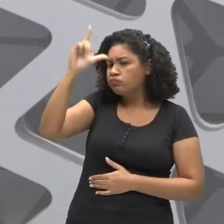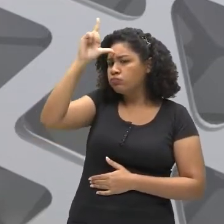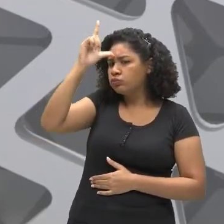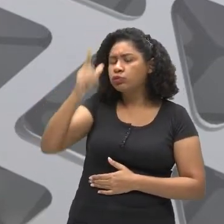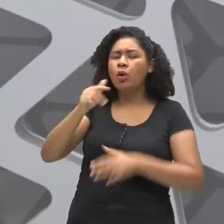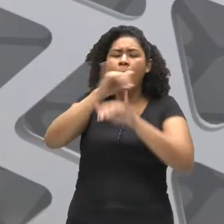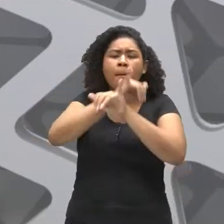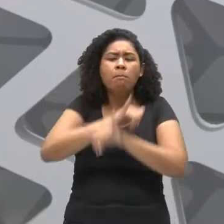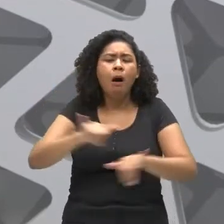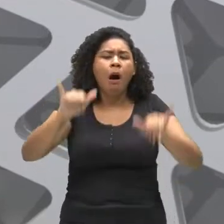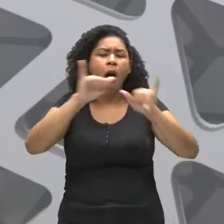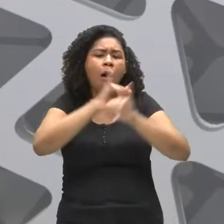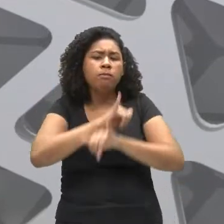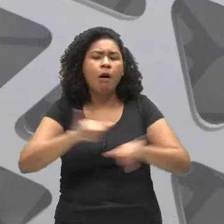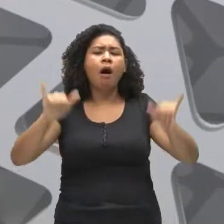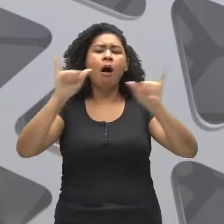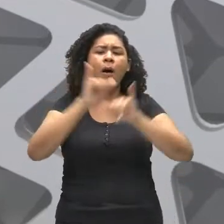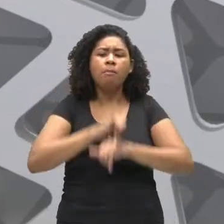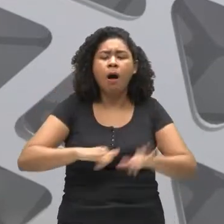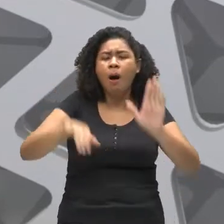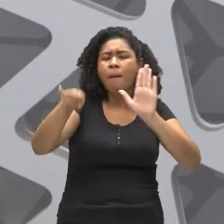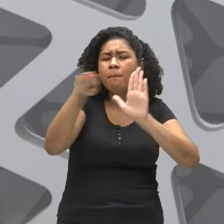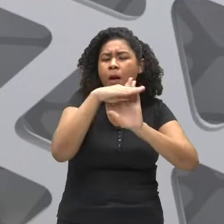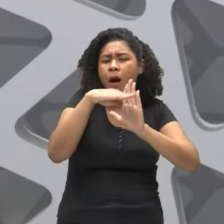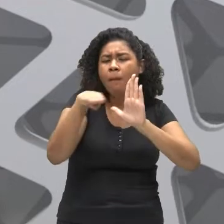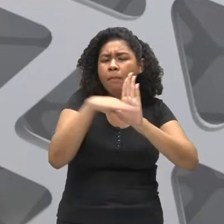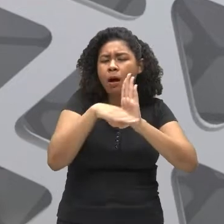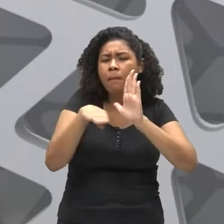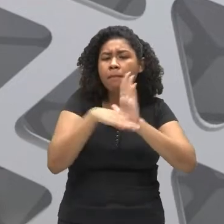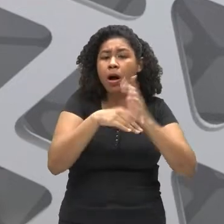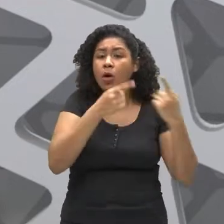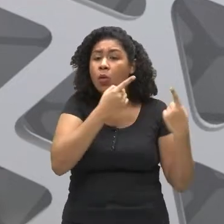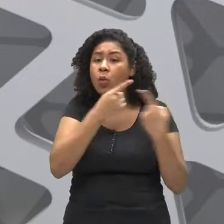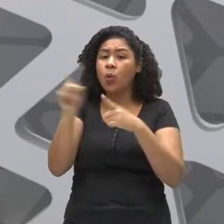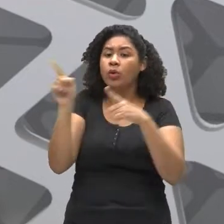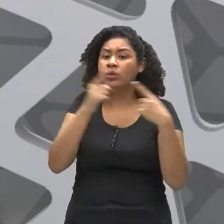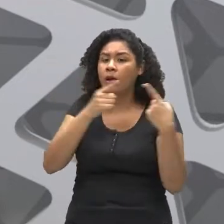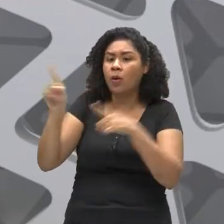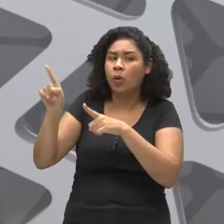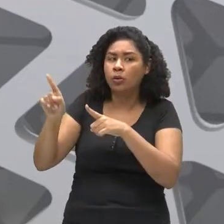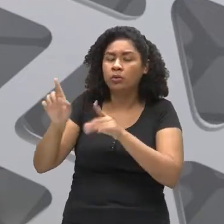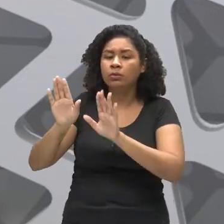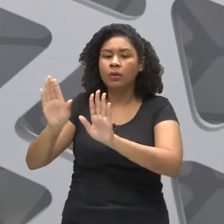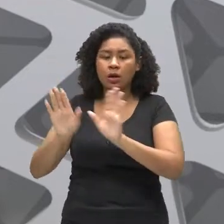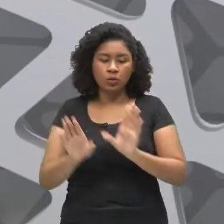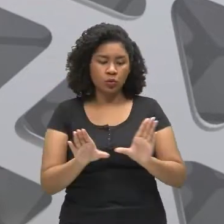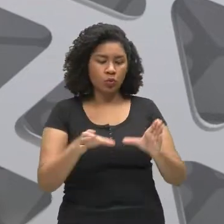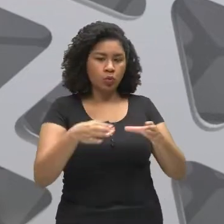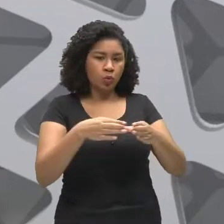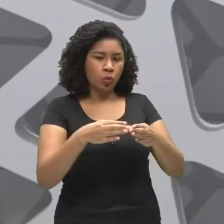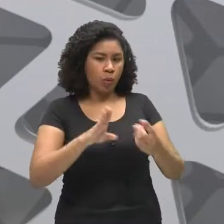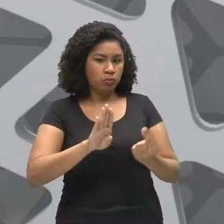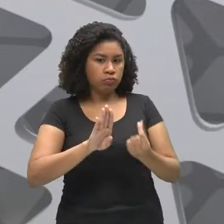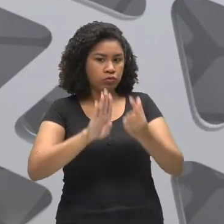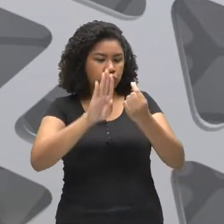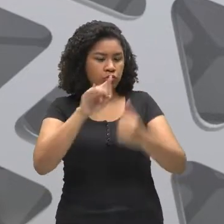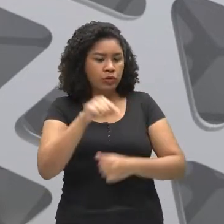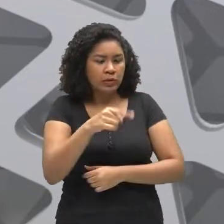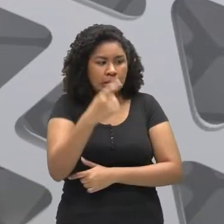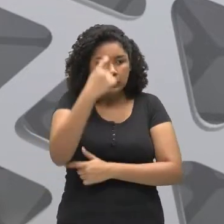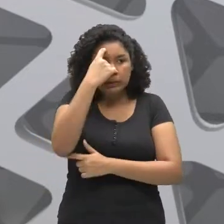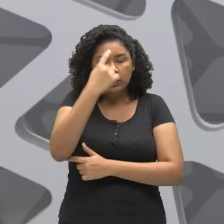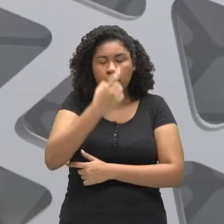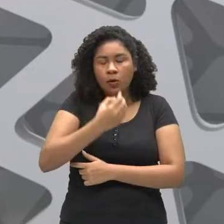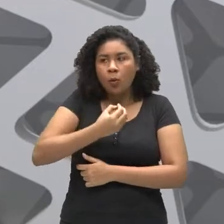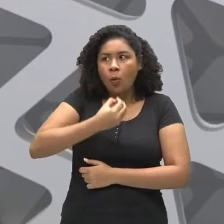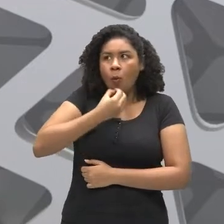nobres, como vocês viram aí no nosso desenhinho, a burguesia, ela começa a observar, isso aqui é uma possibilidade de crescer.